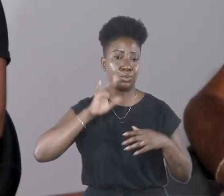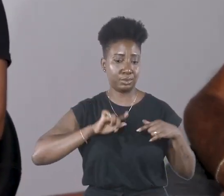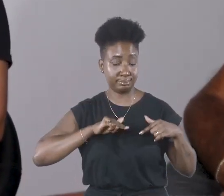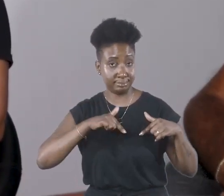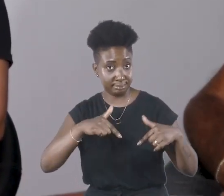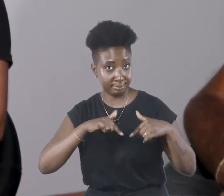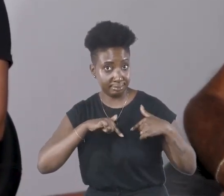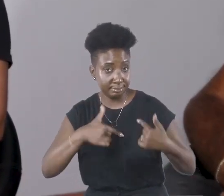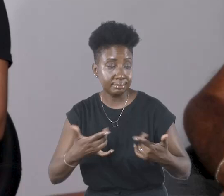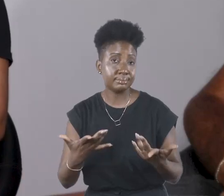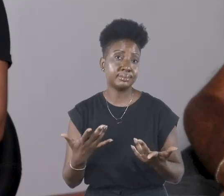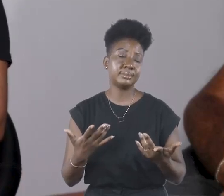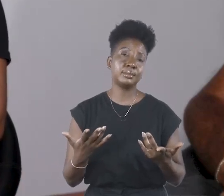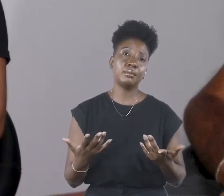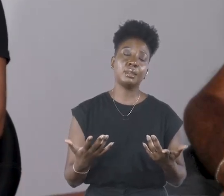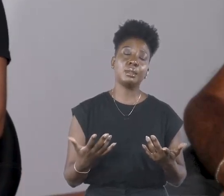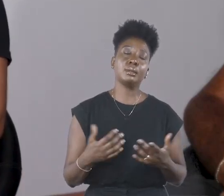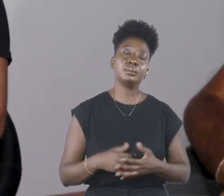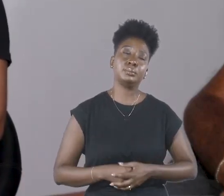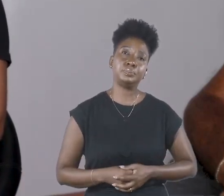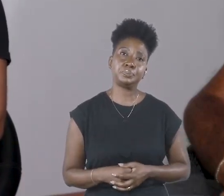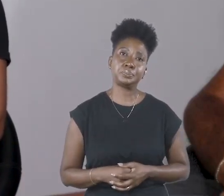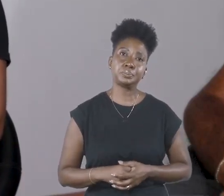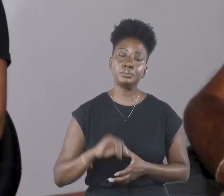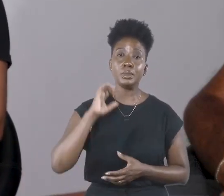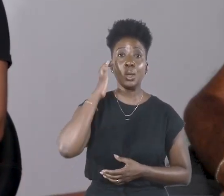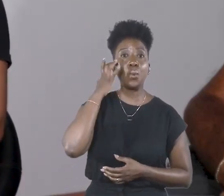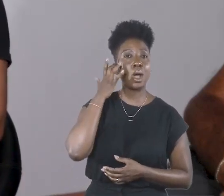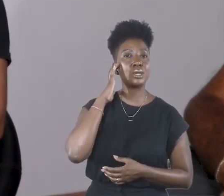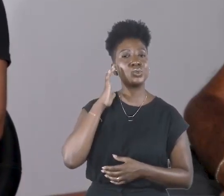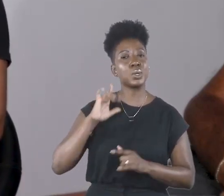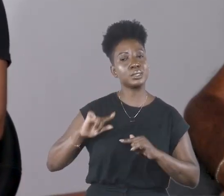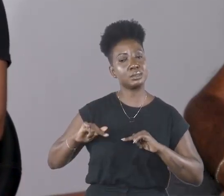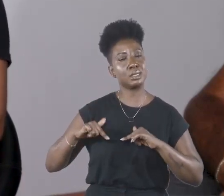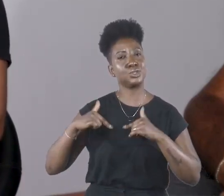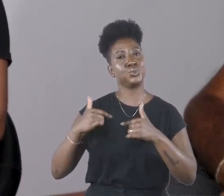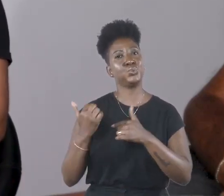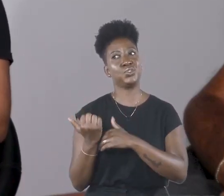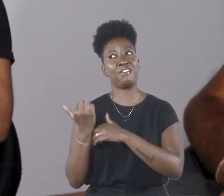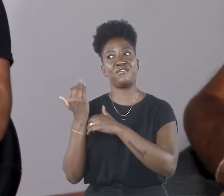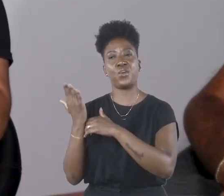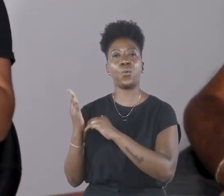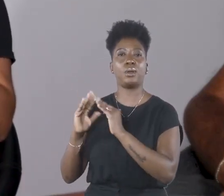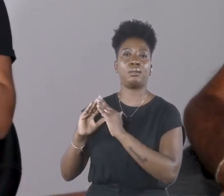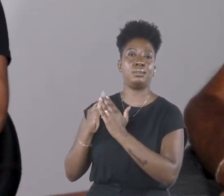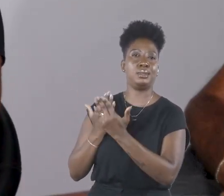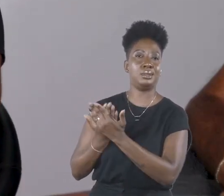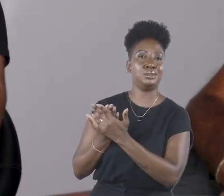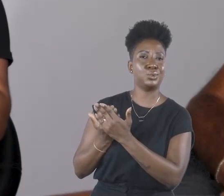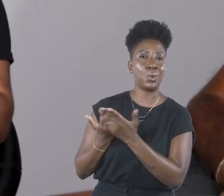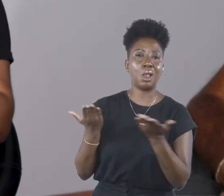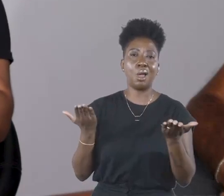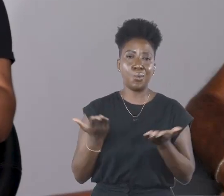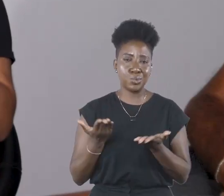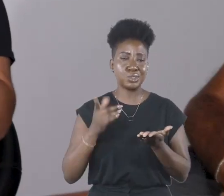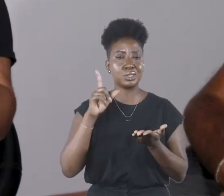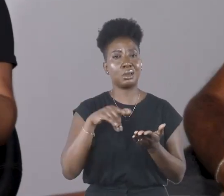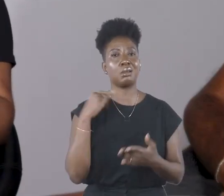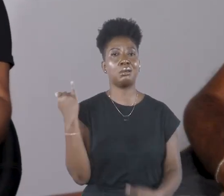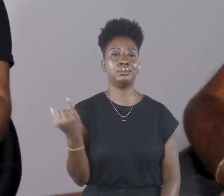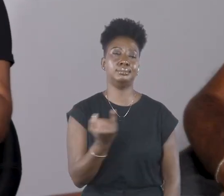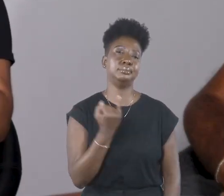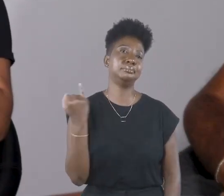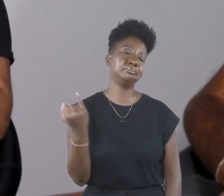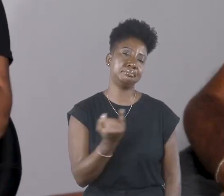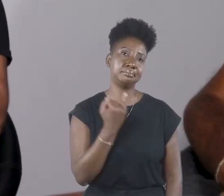propriedade disso, agir quando a gente quiser. Então, eu acho que essas ações que vão para fora das salas de aula do